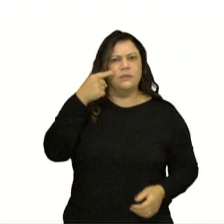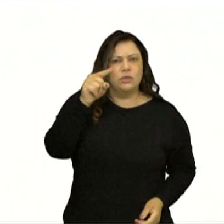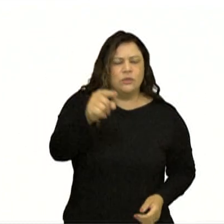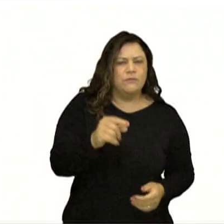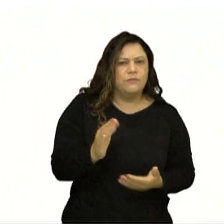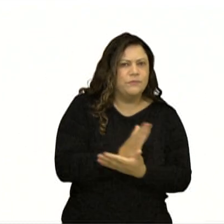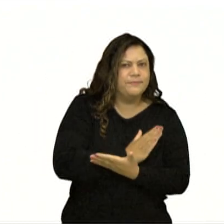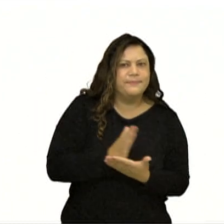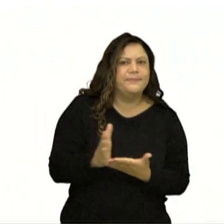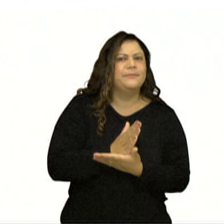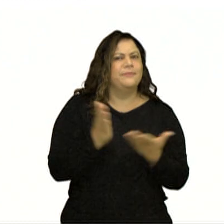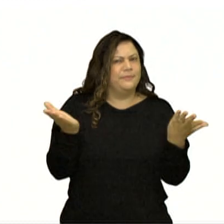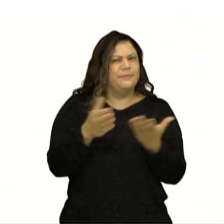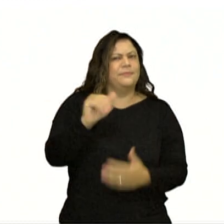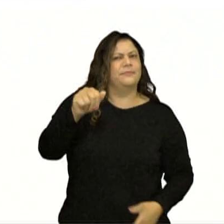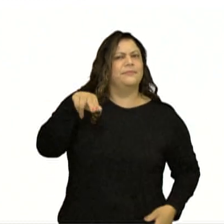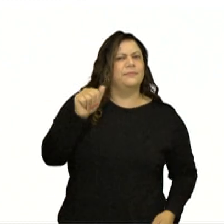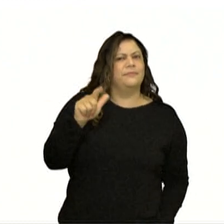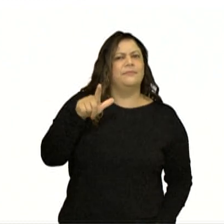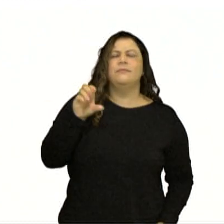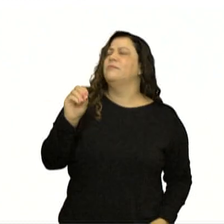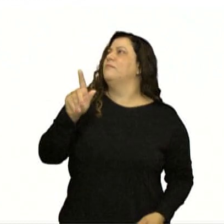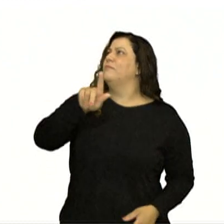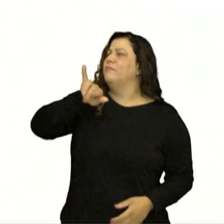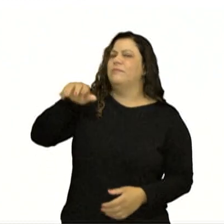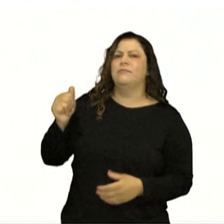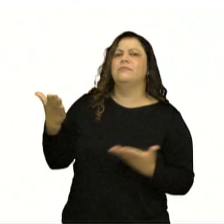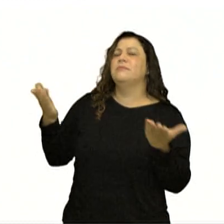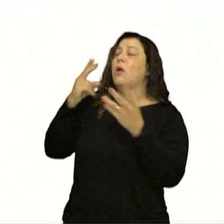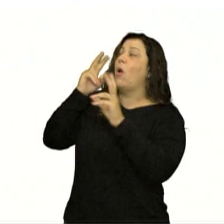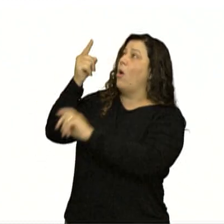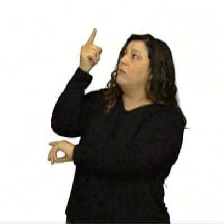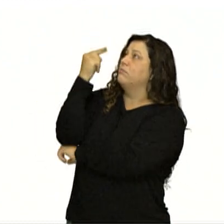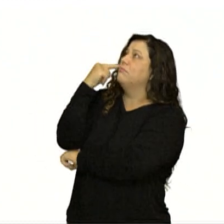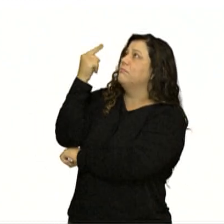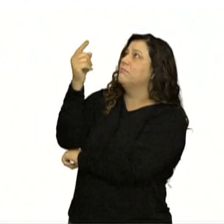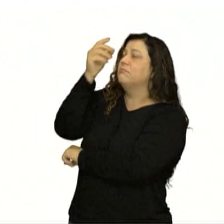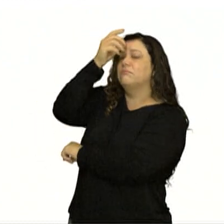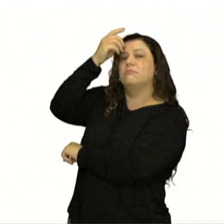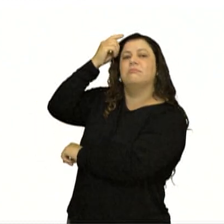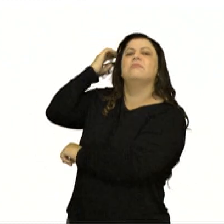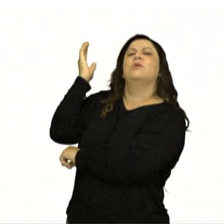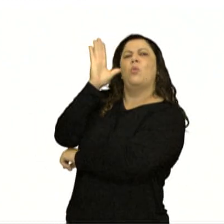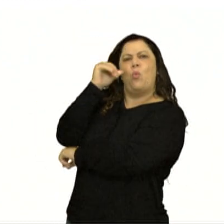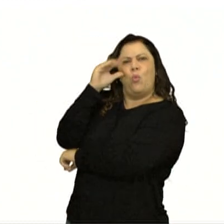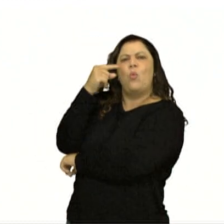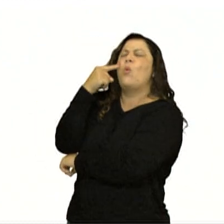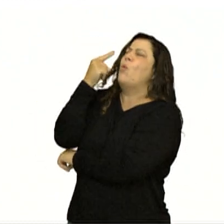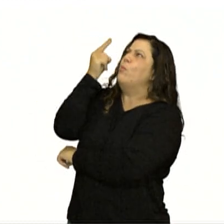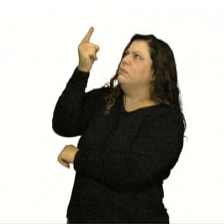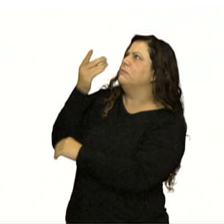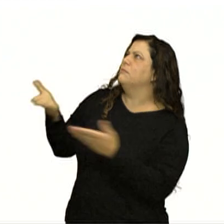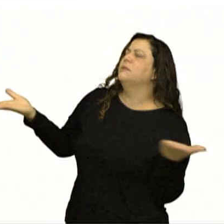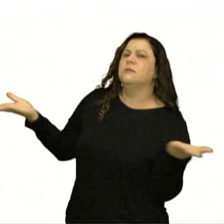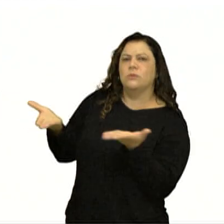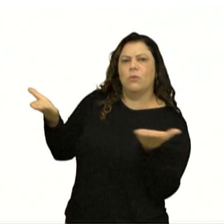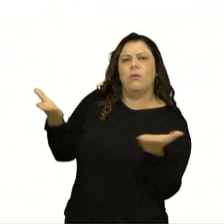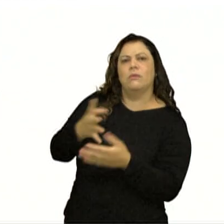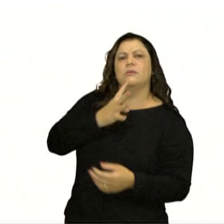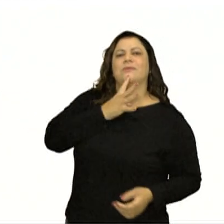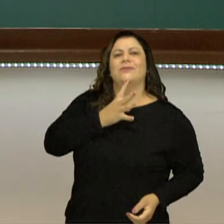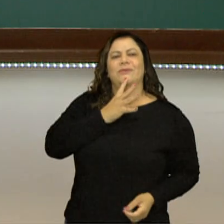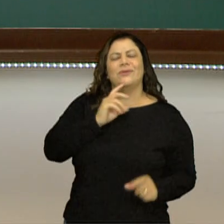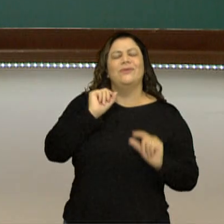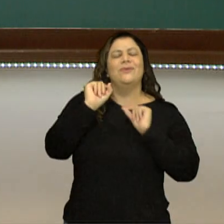alguma câmera analógica? Olha que curiosa essa câmera aí, gente, do lado. Para chegarmos ao que hoje nós conhecemos